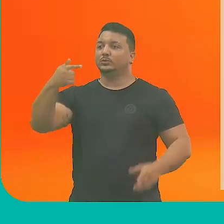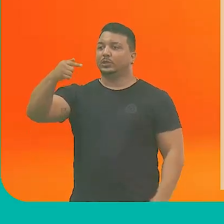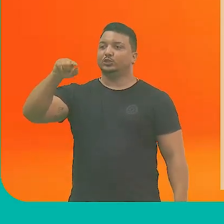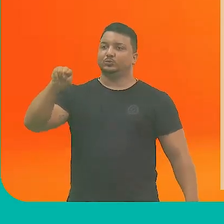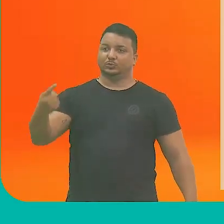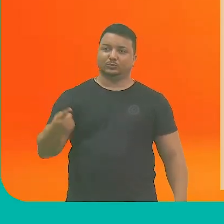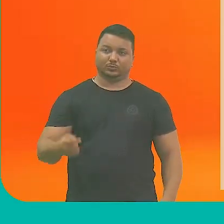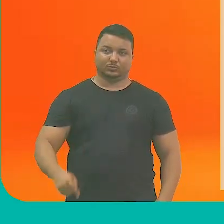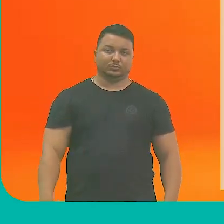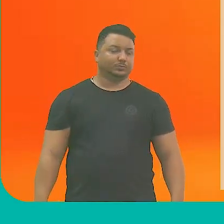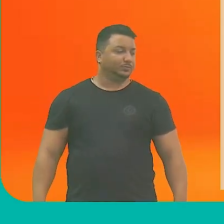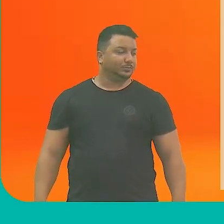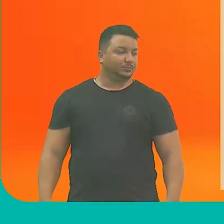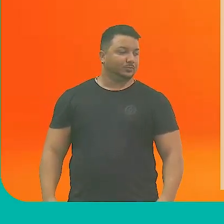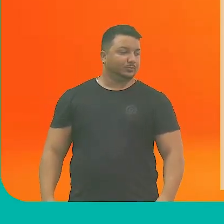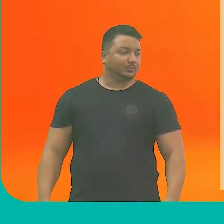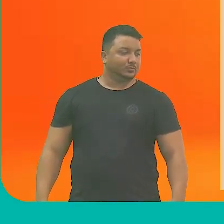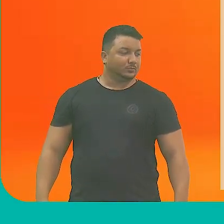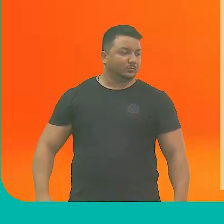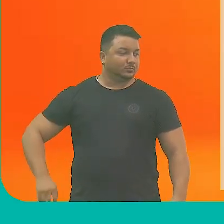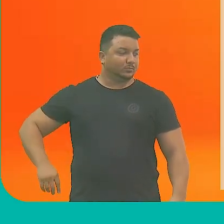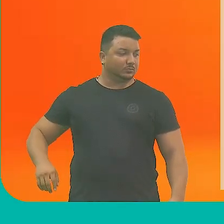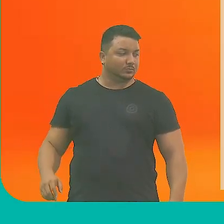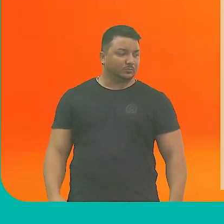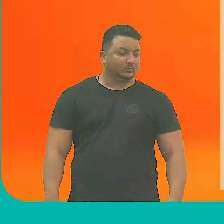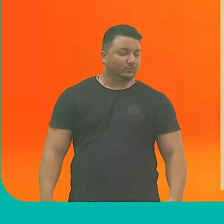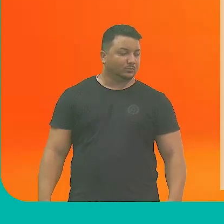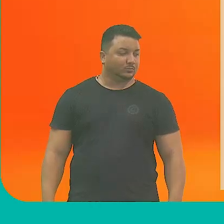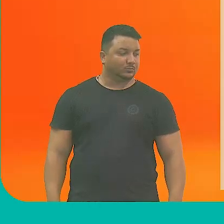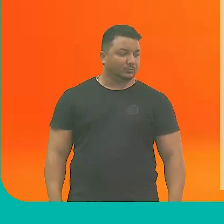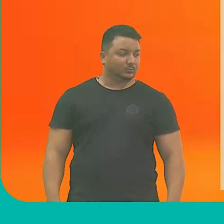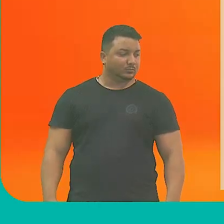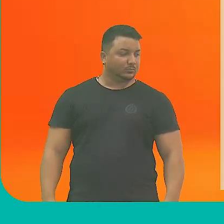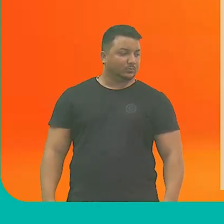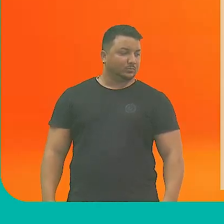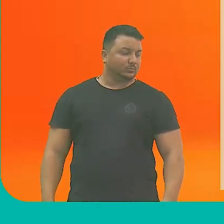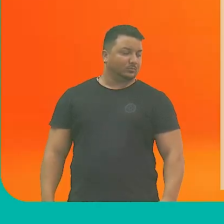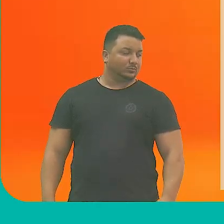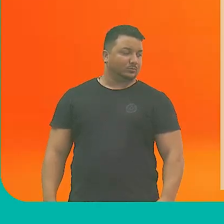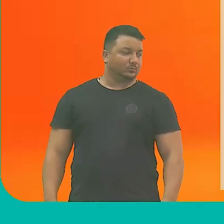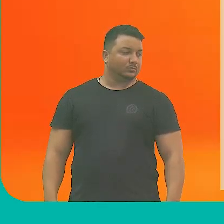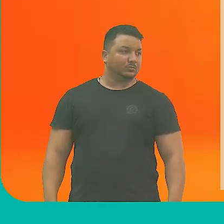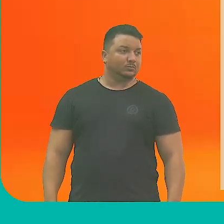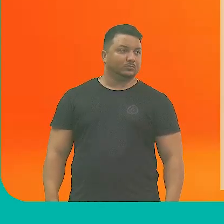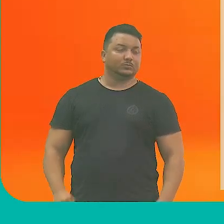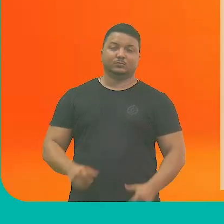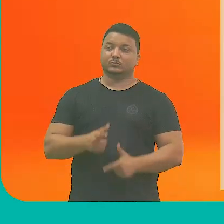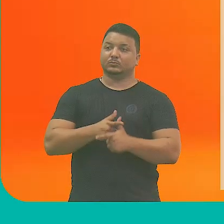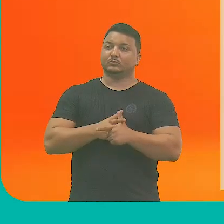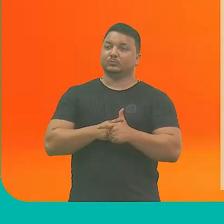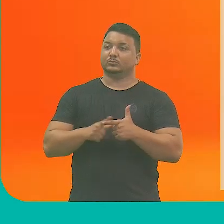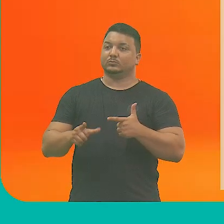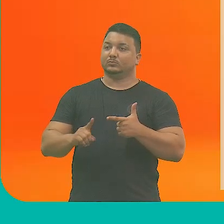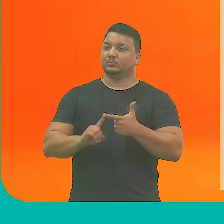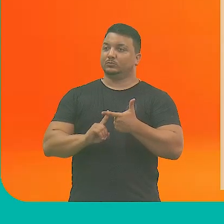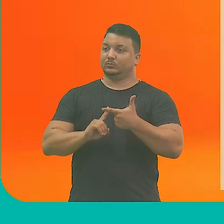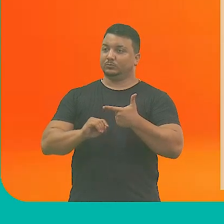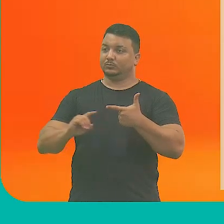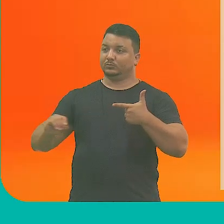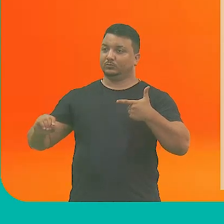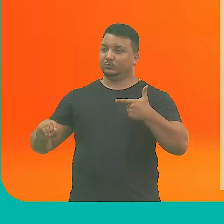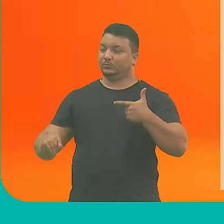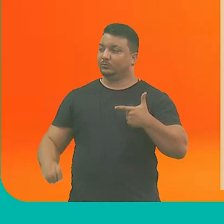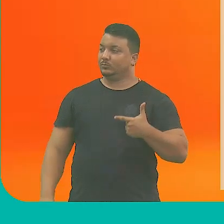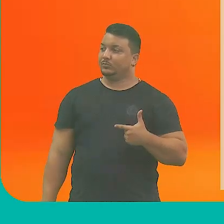mais 25 funcionários ganhando 7.000, sobre 100. A conta